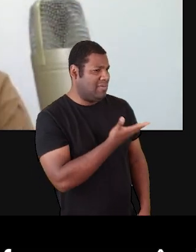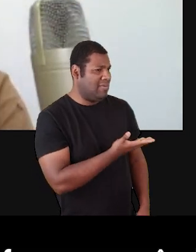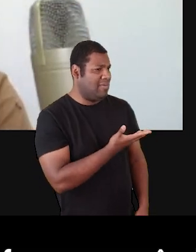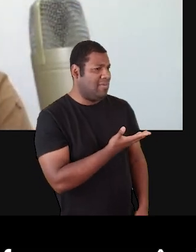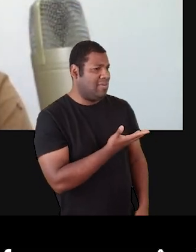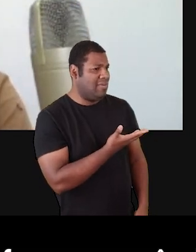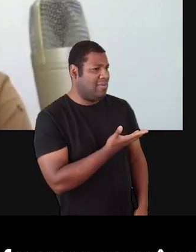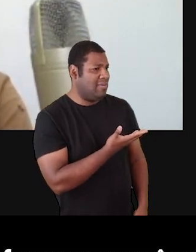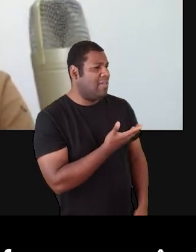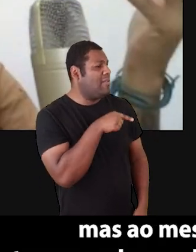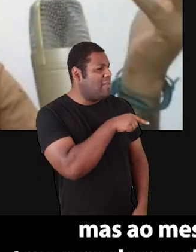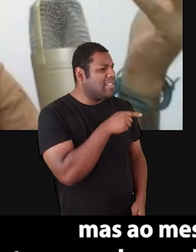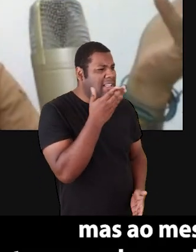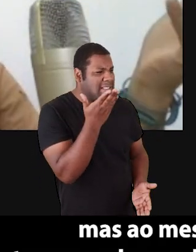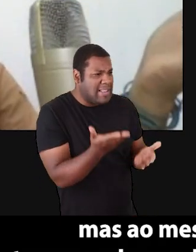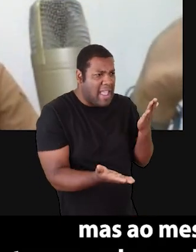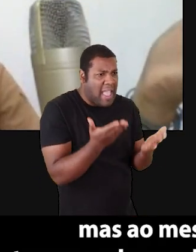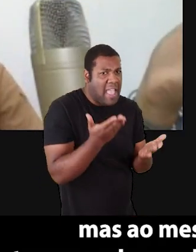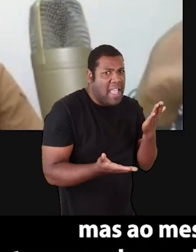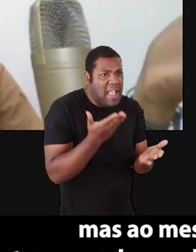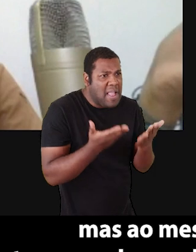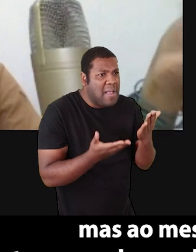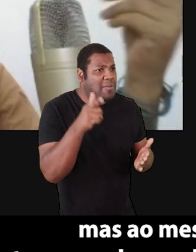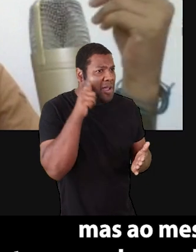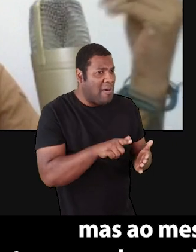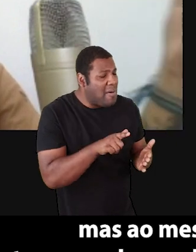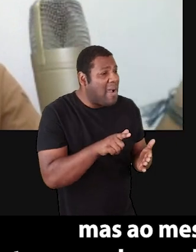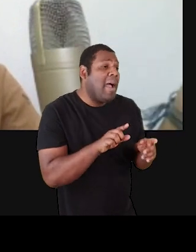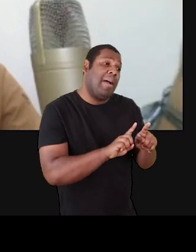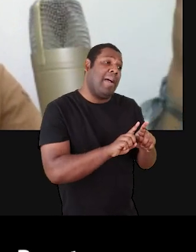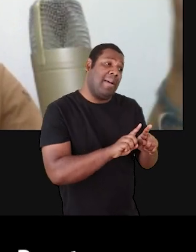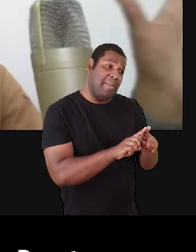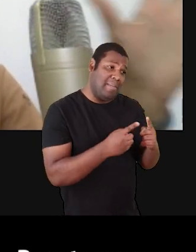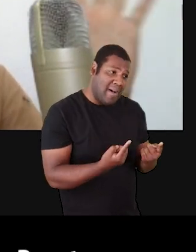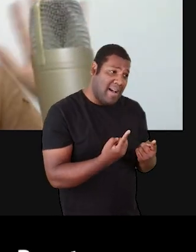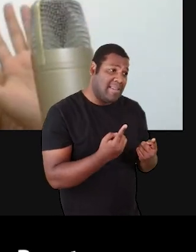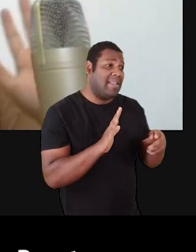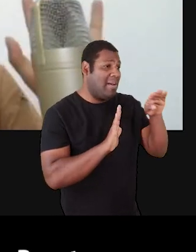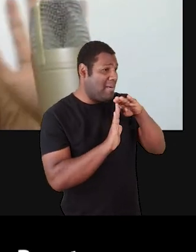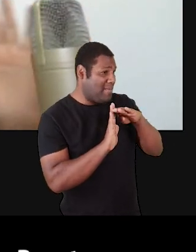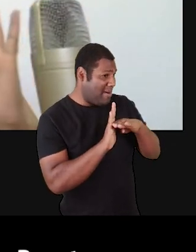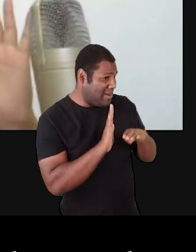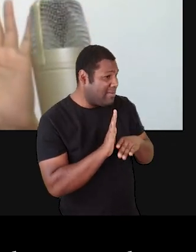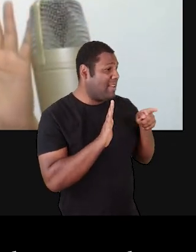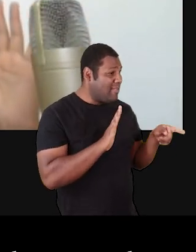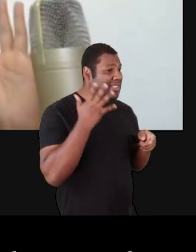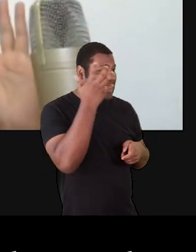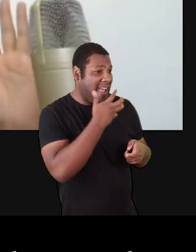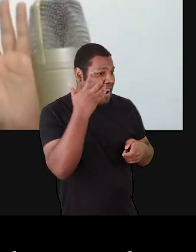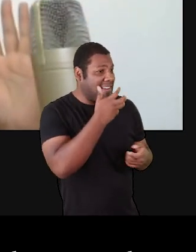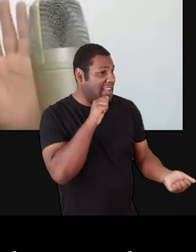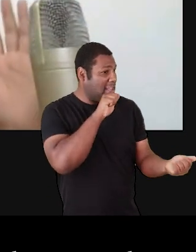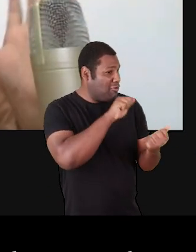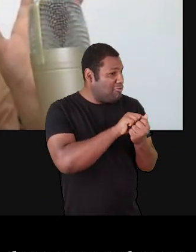Da forma que você acha mais conveniente, mas ao mesmo tempo tem essa demanda que você falou, né? Vamos tocar com o artista ali, ele tem que estar se